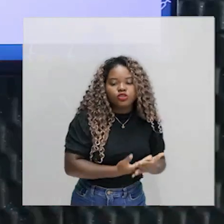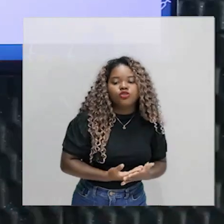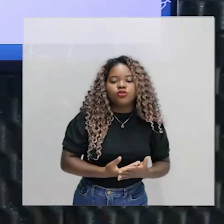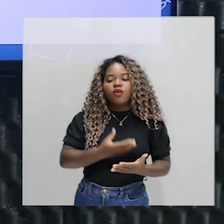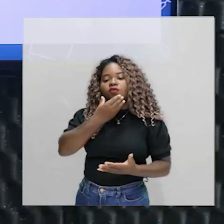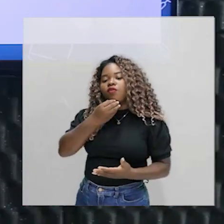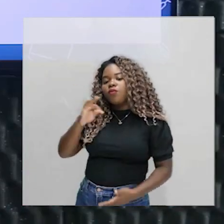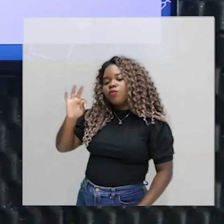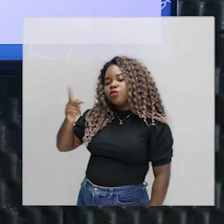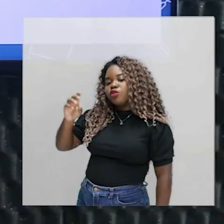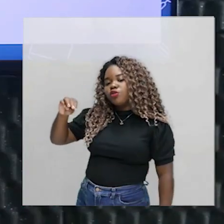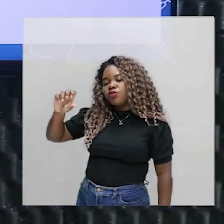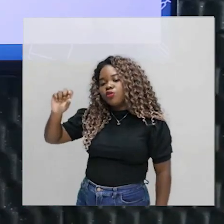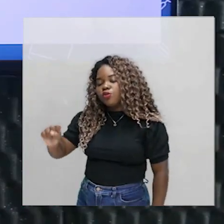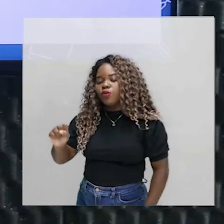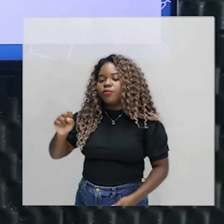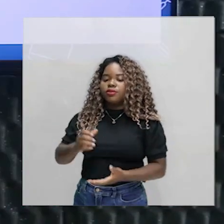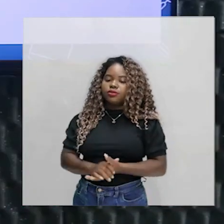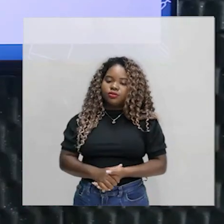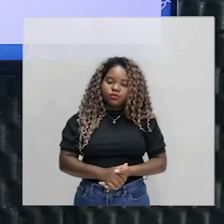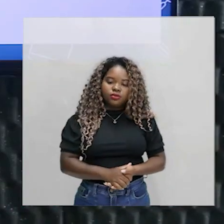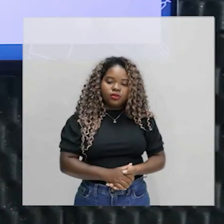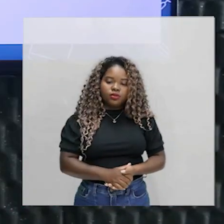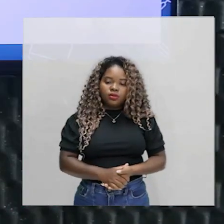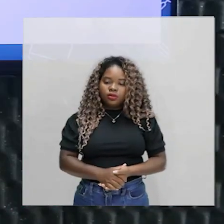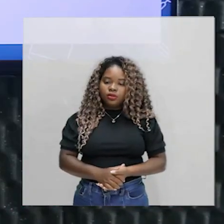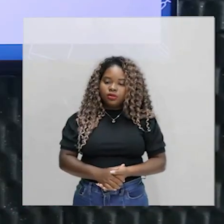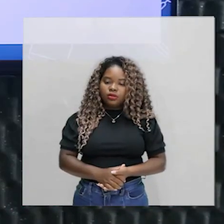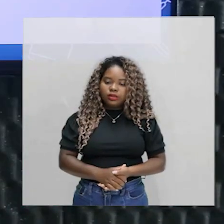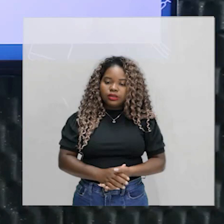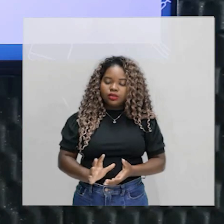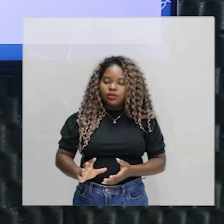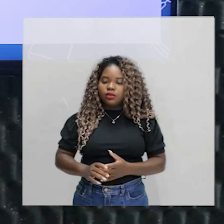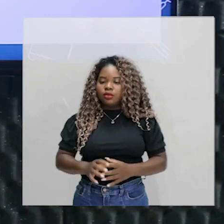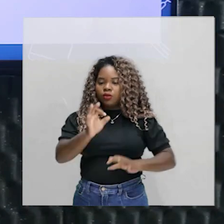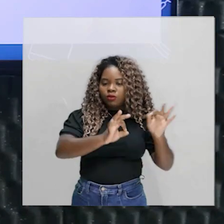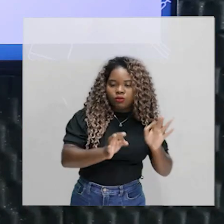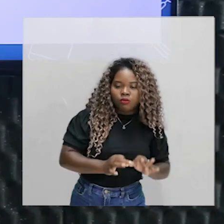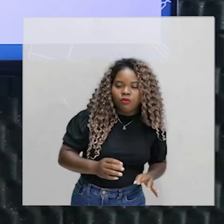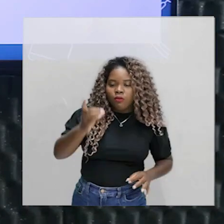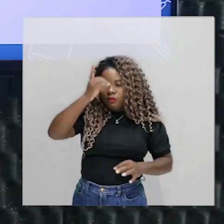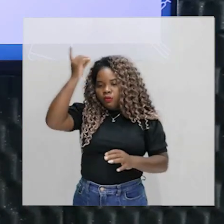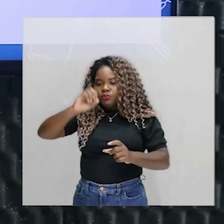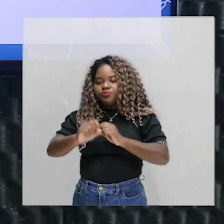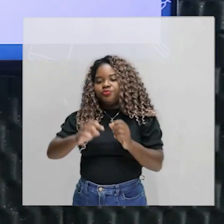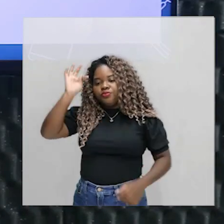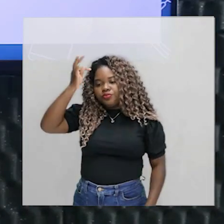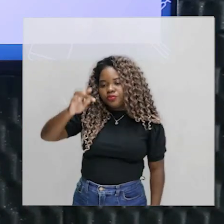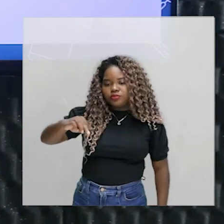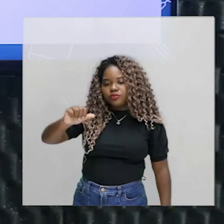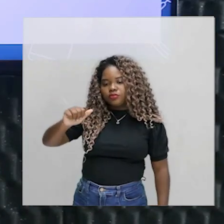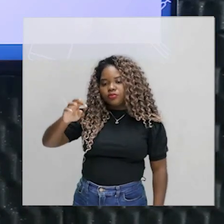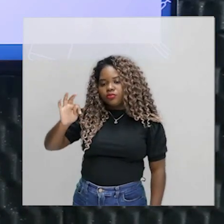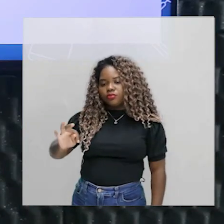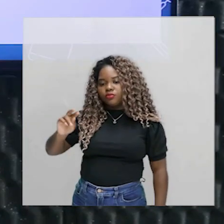Thomas malthus o Tomás malth ele foi o criador da do mal da teoria malthusiana né que